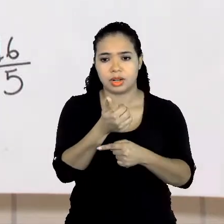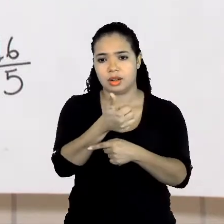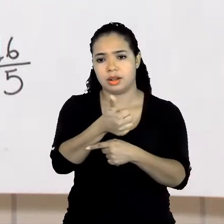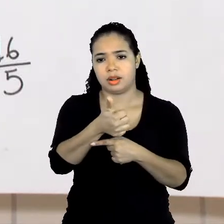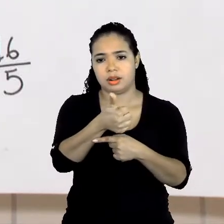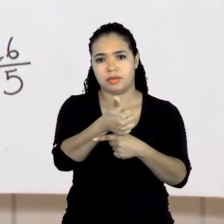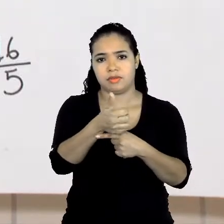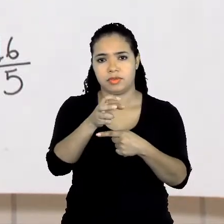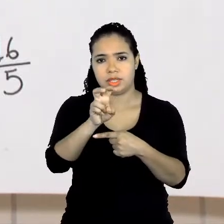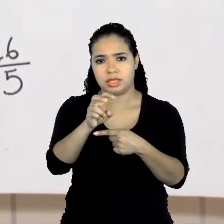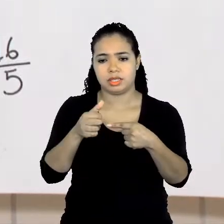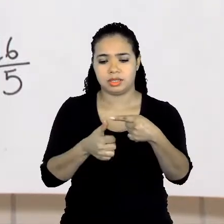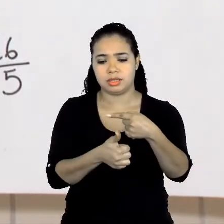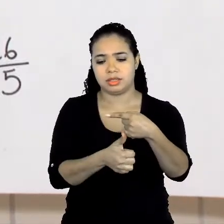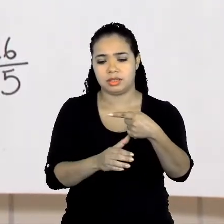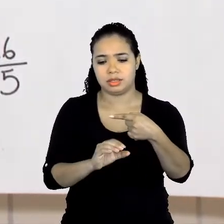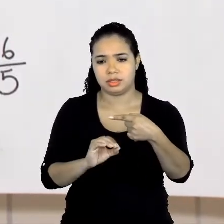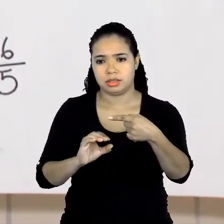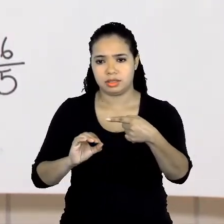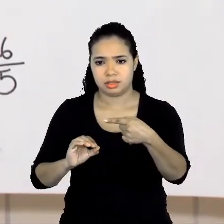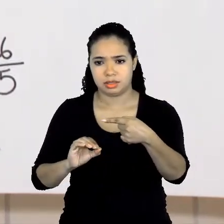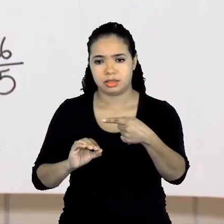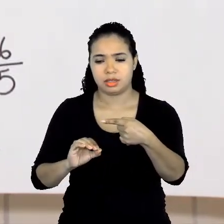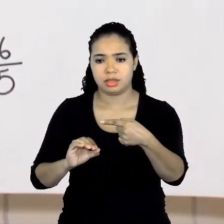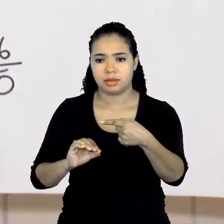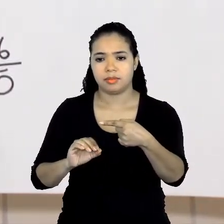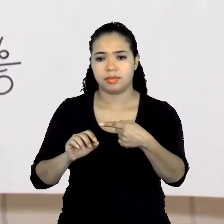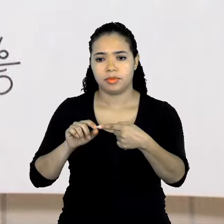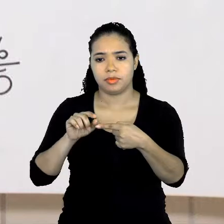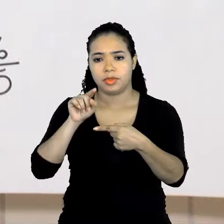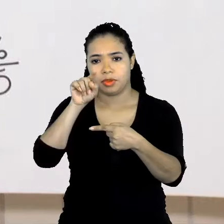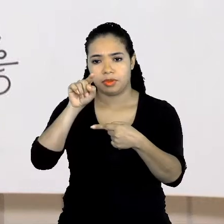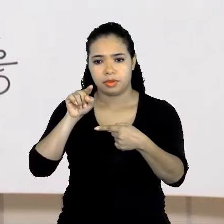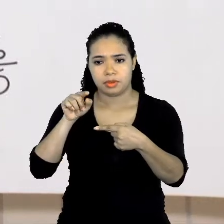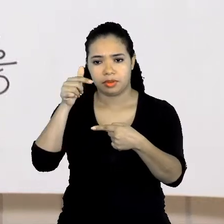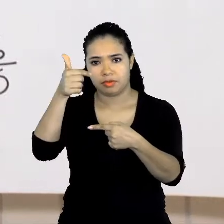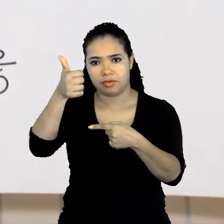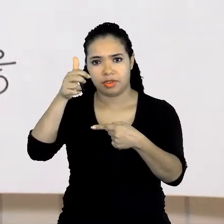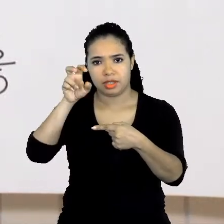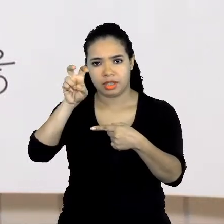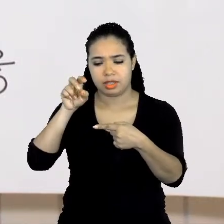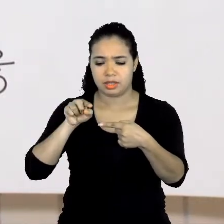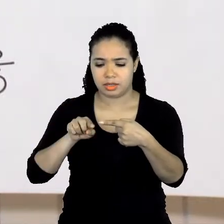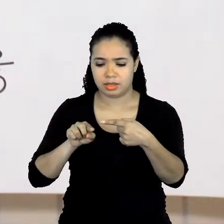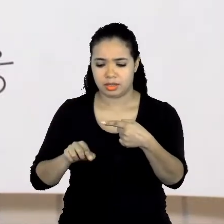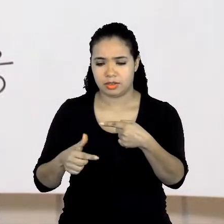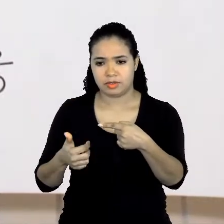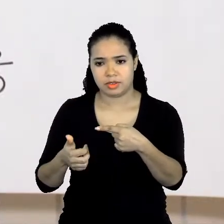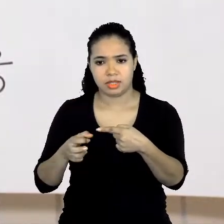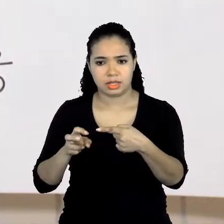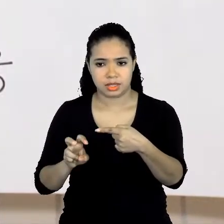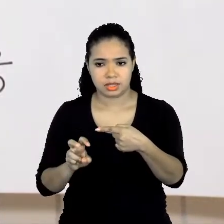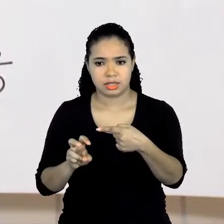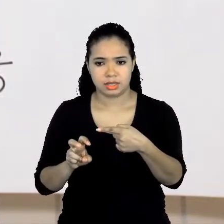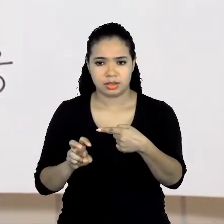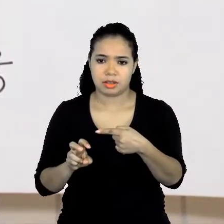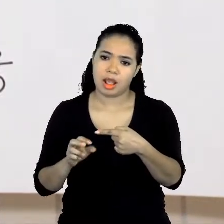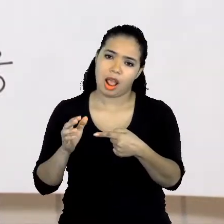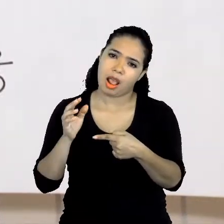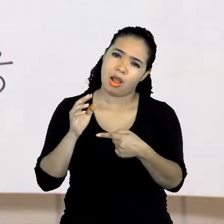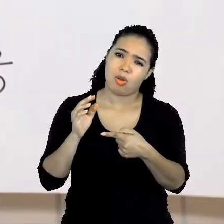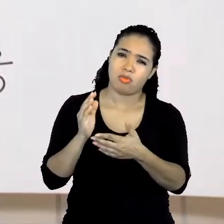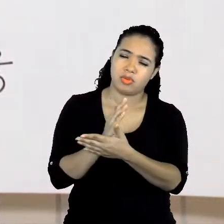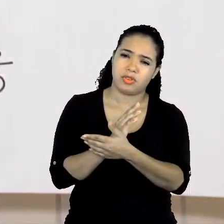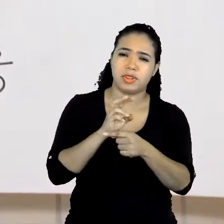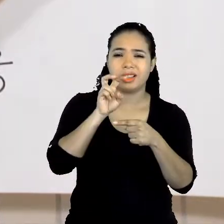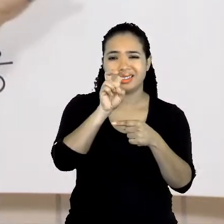turma, eu simplifiquei por 25. O 100 dá para dividir por 25. Tem pessoas que ia colocar por 5, ia